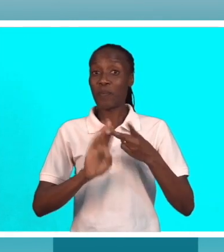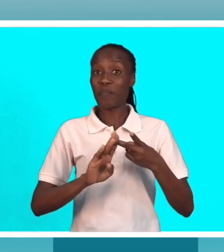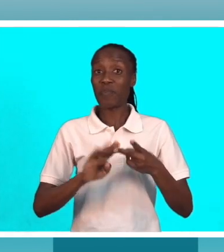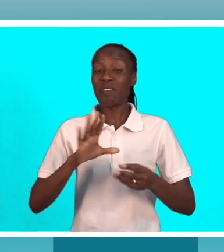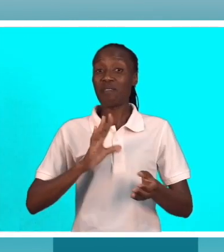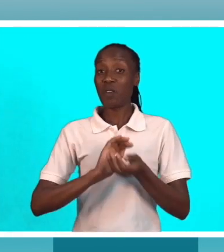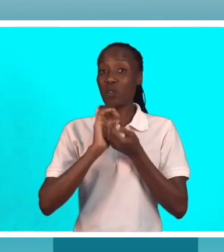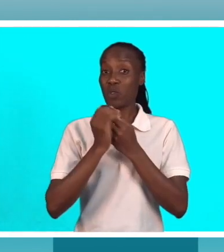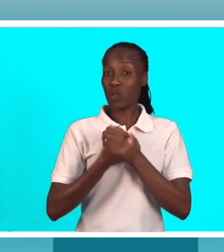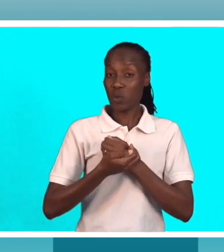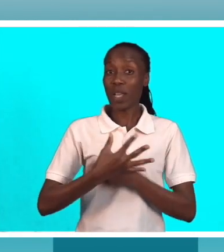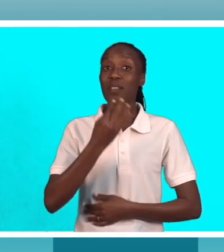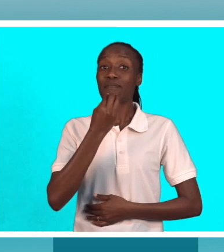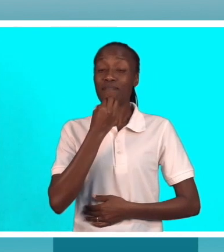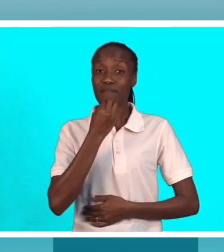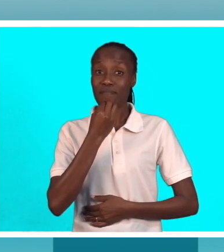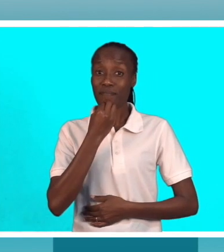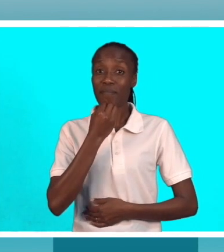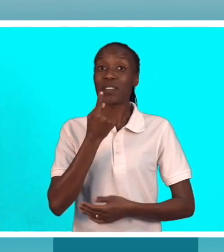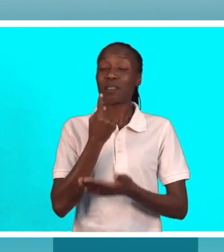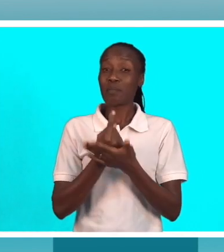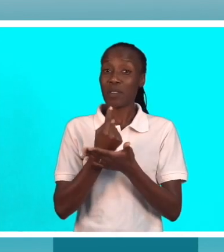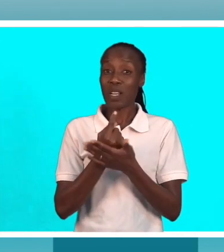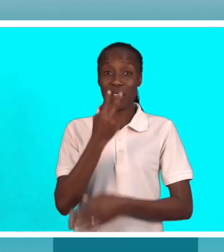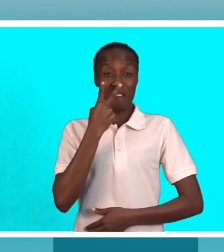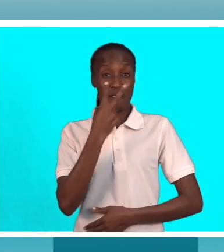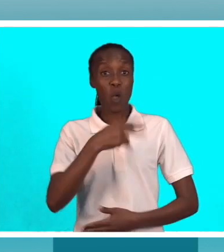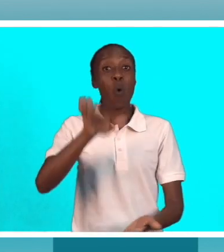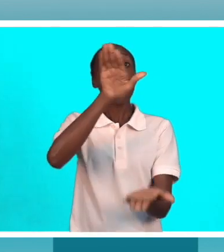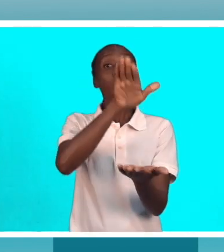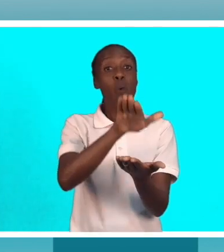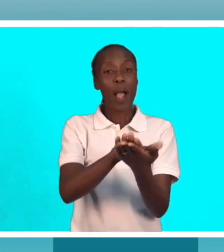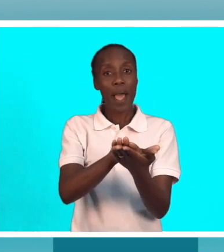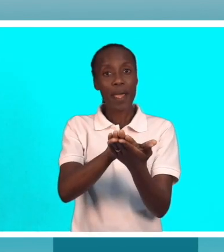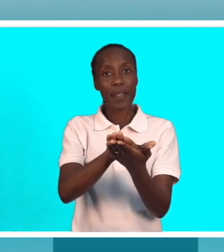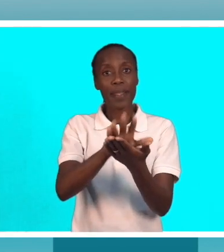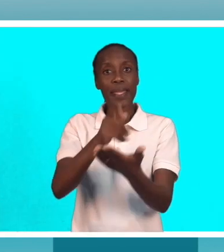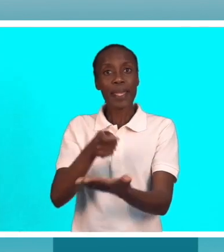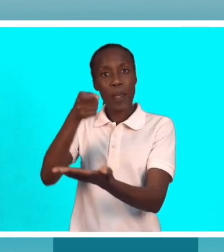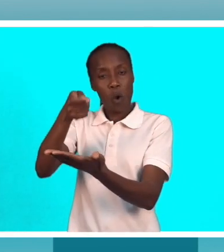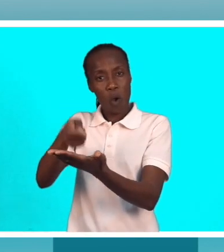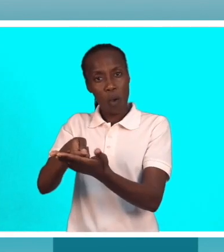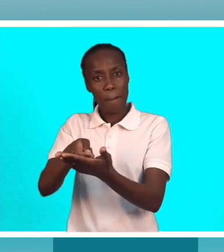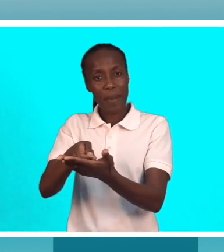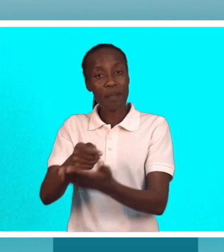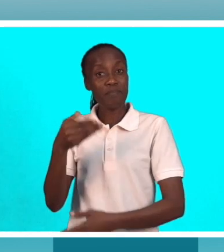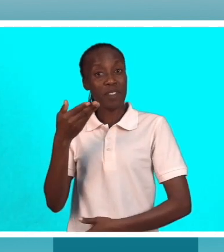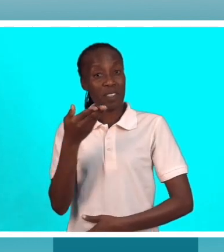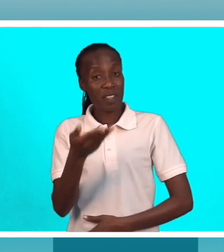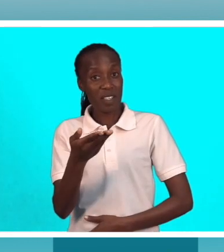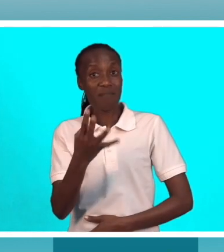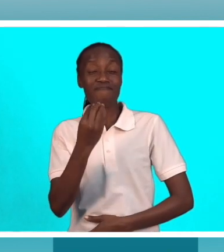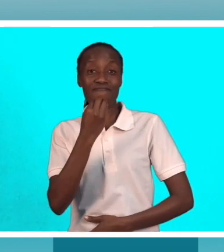frutas, de que jeito ou aonde foi adquirida essa água e geralmente, neste caso, é um